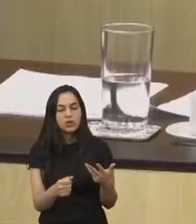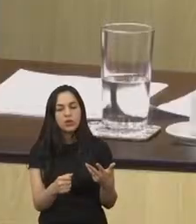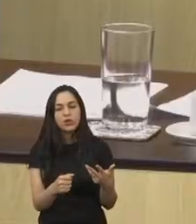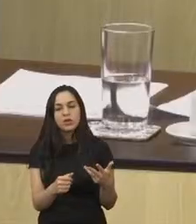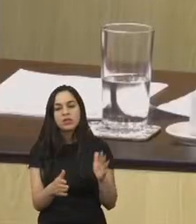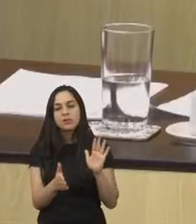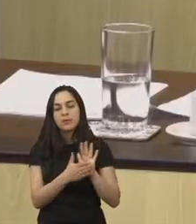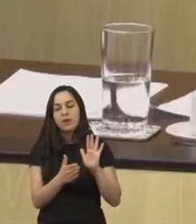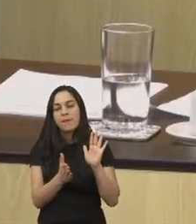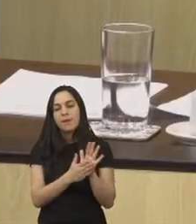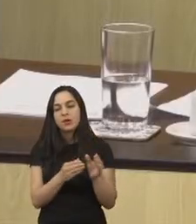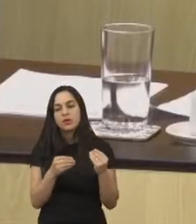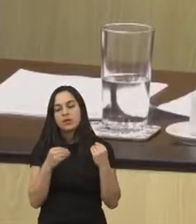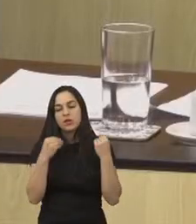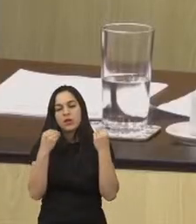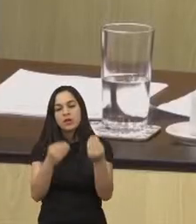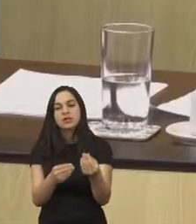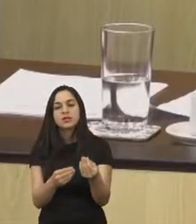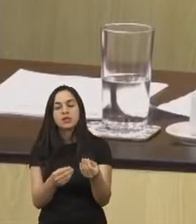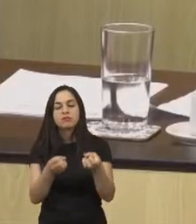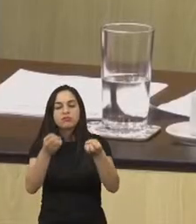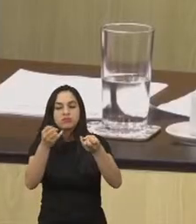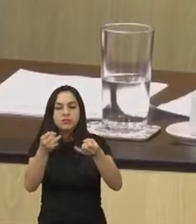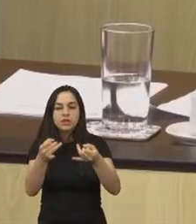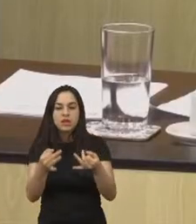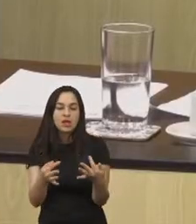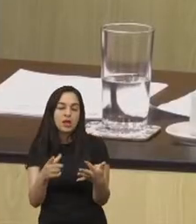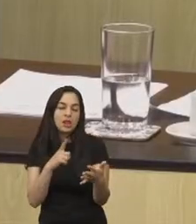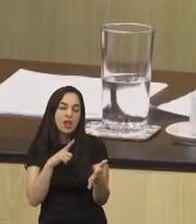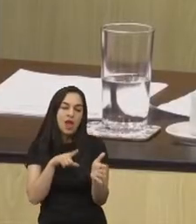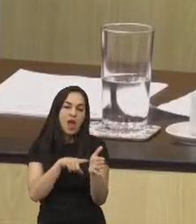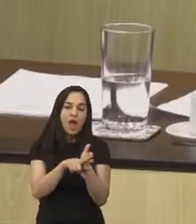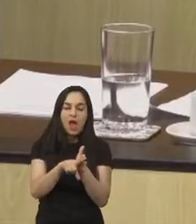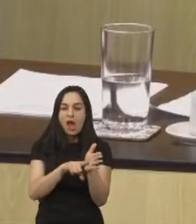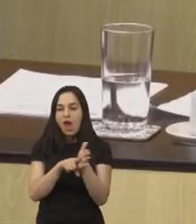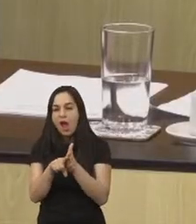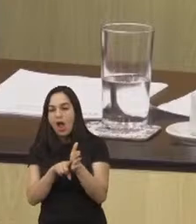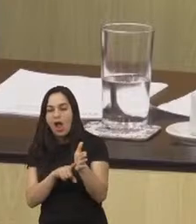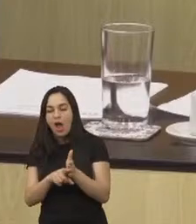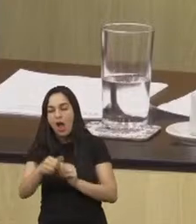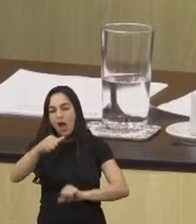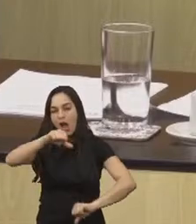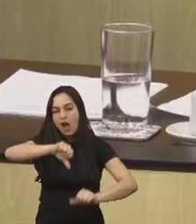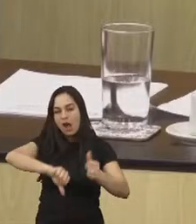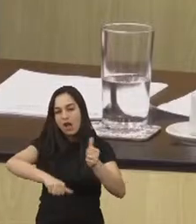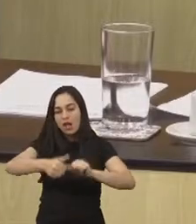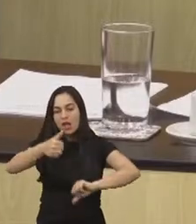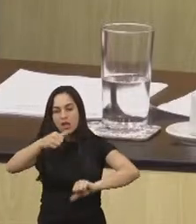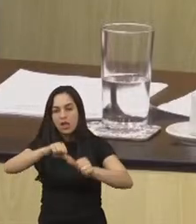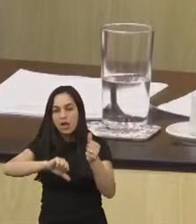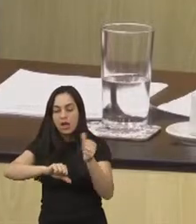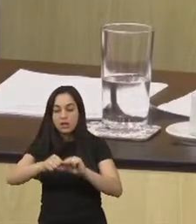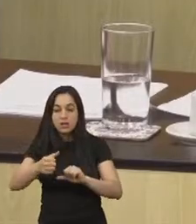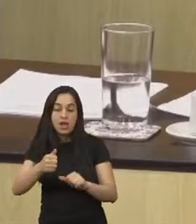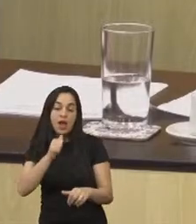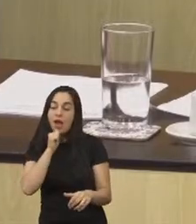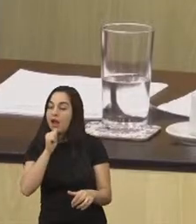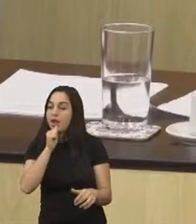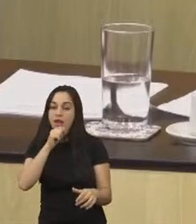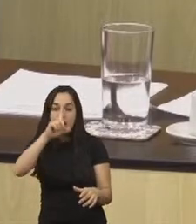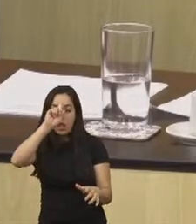de doação que ainda estão em processo de análise sem decisão final de aceitação ou